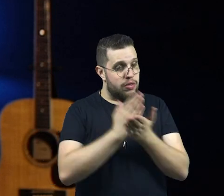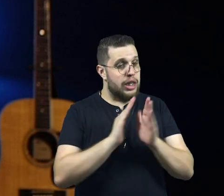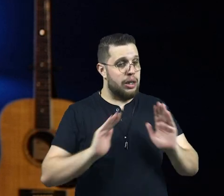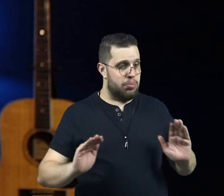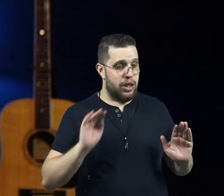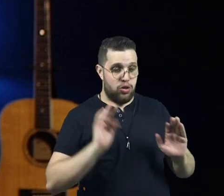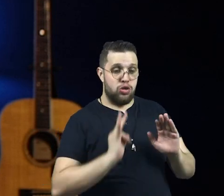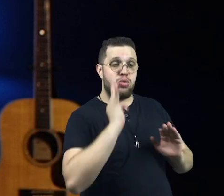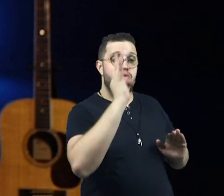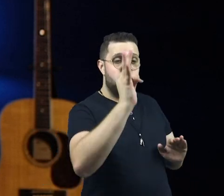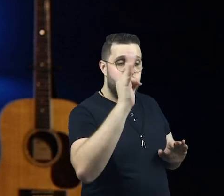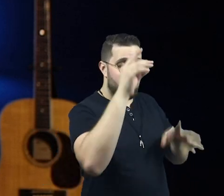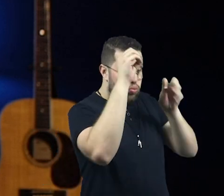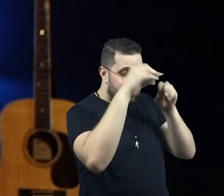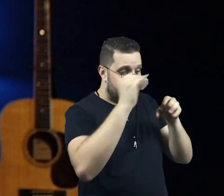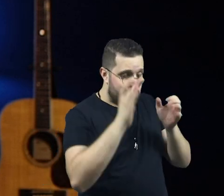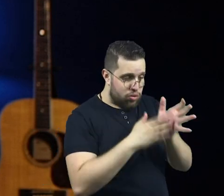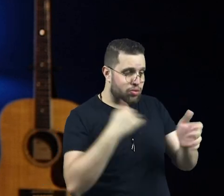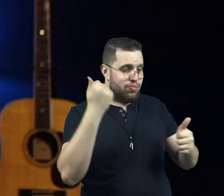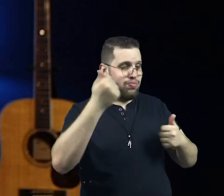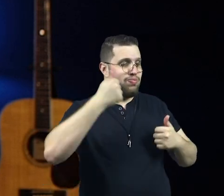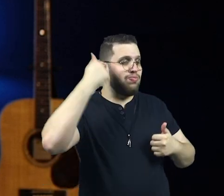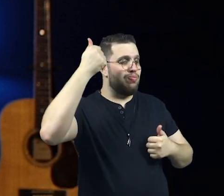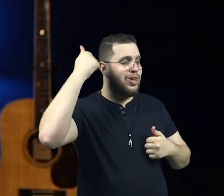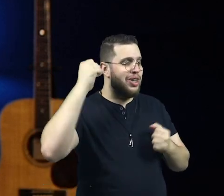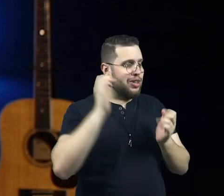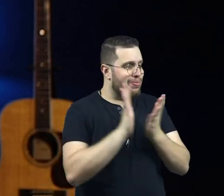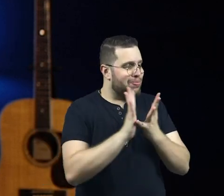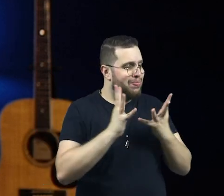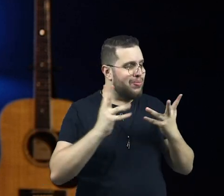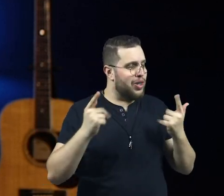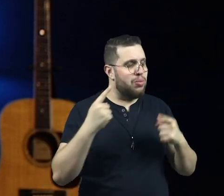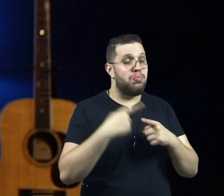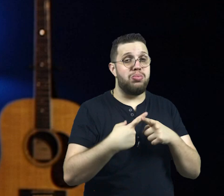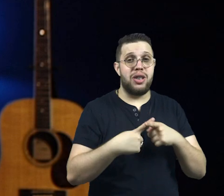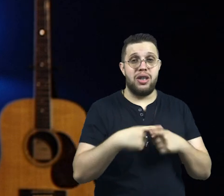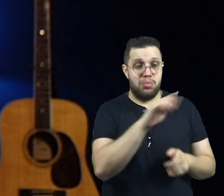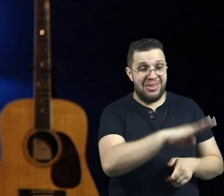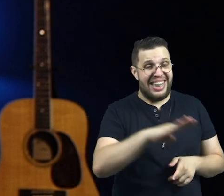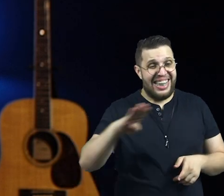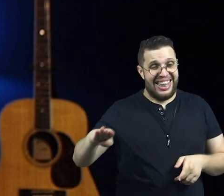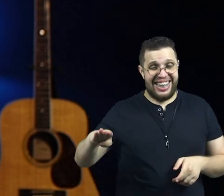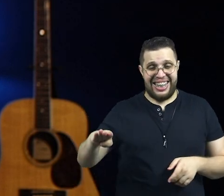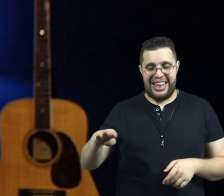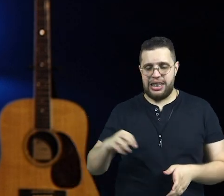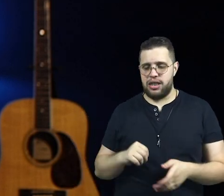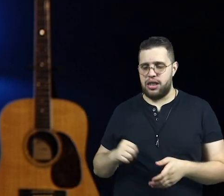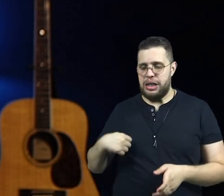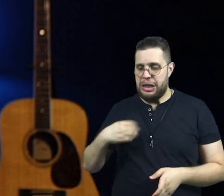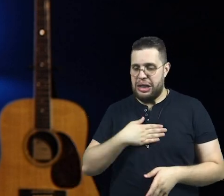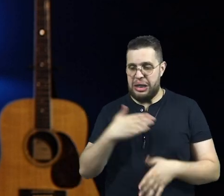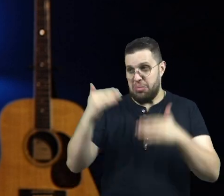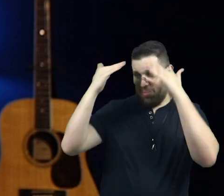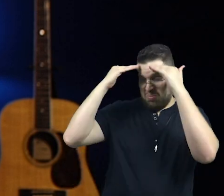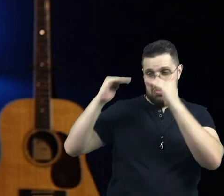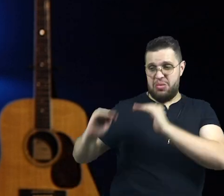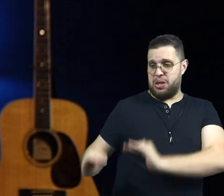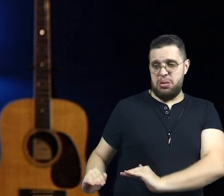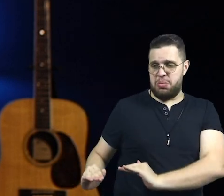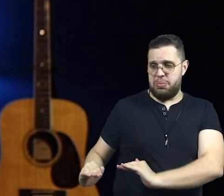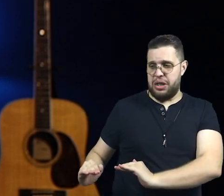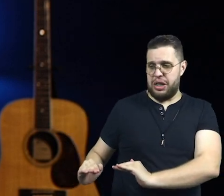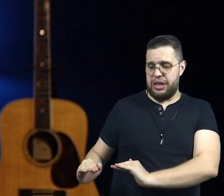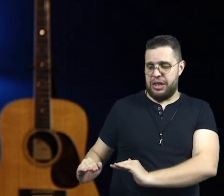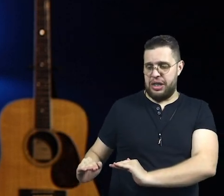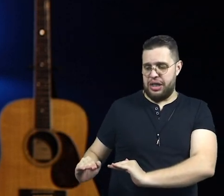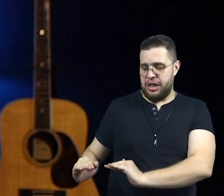algo maravilhoso. Porque uma criança que não obedece, uma criança insensata que não foi tratada, a gente está vendo isso,